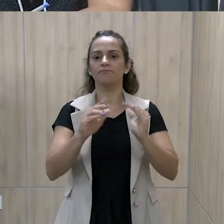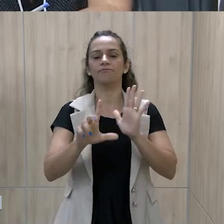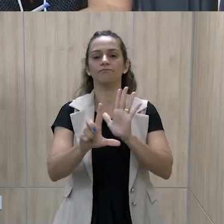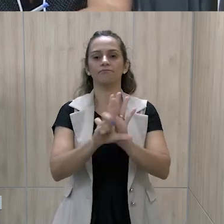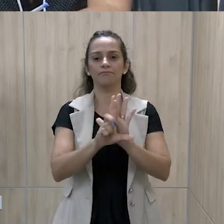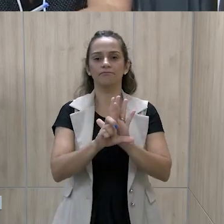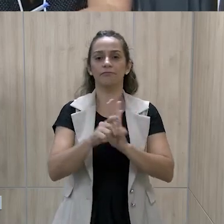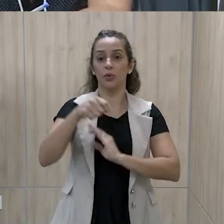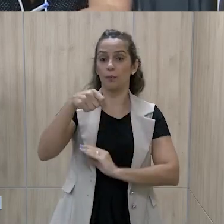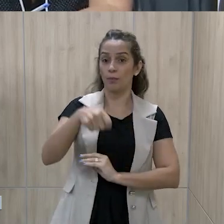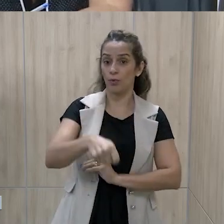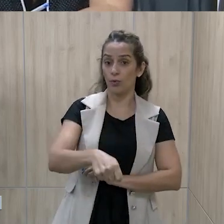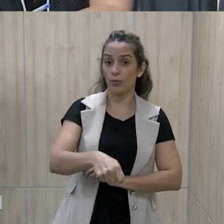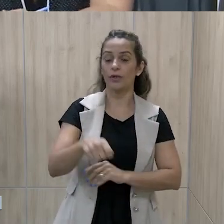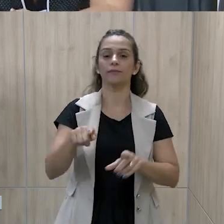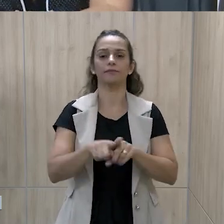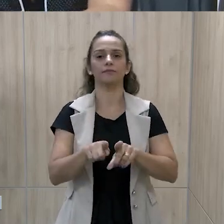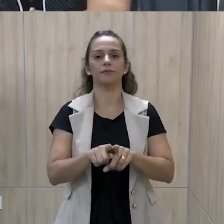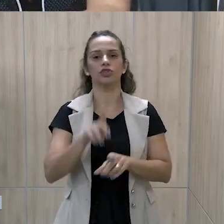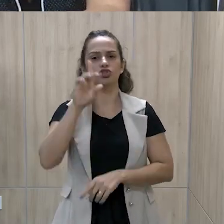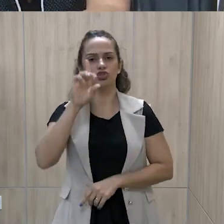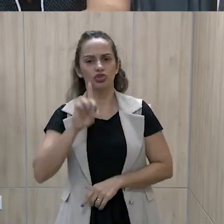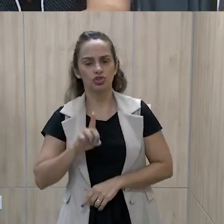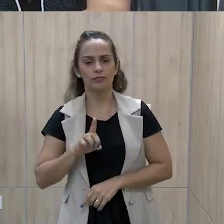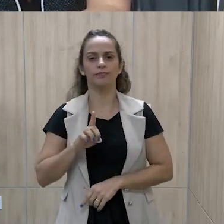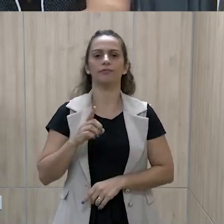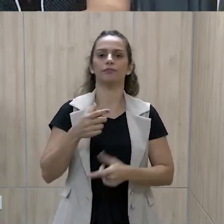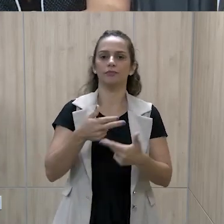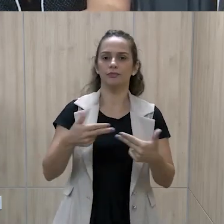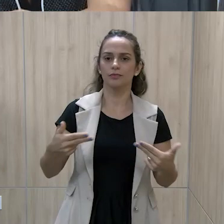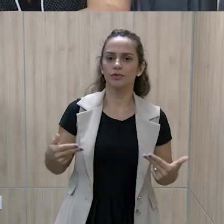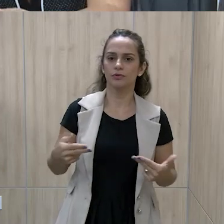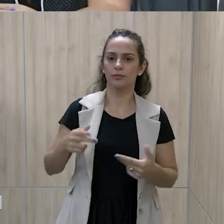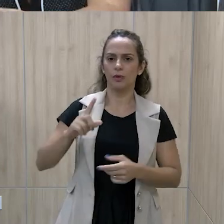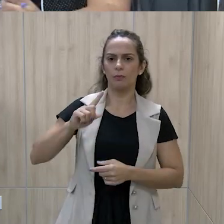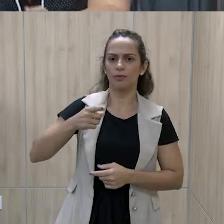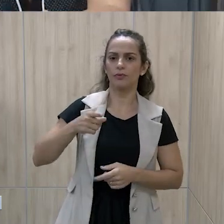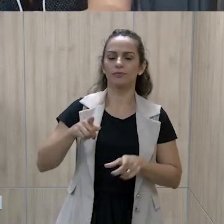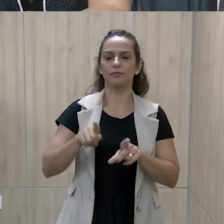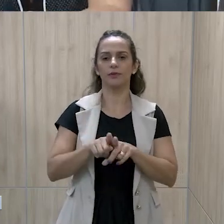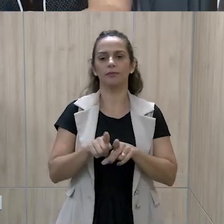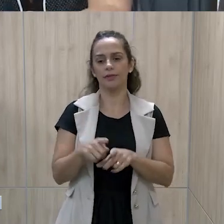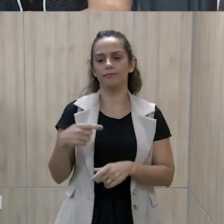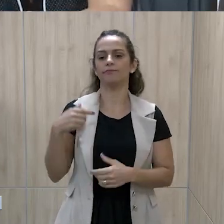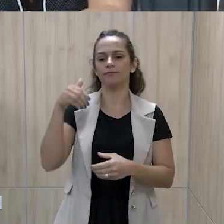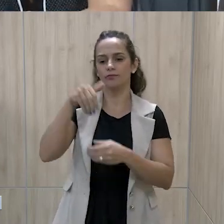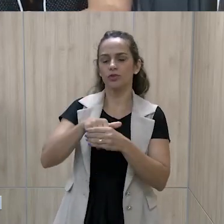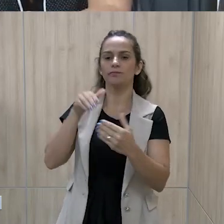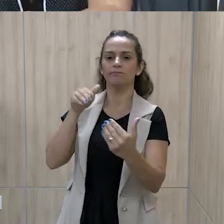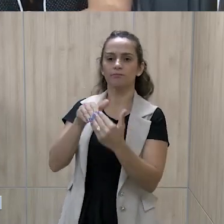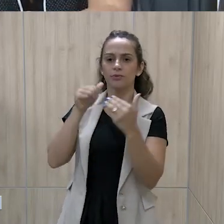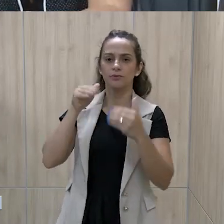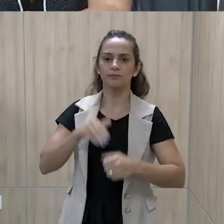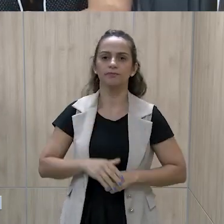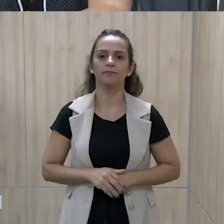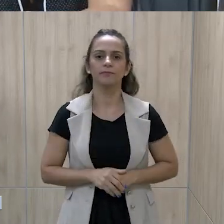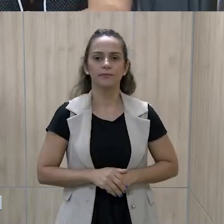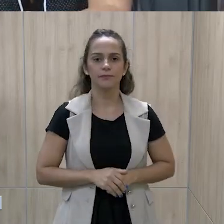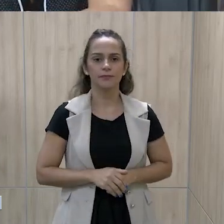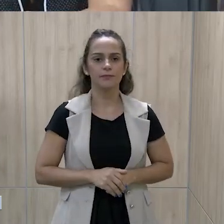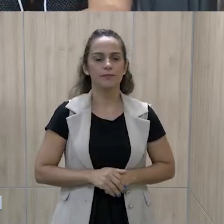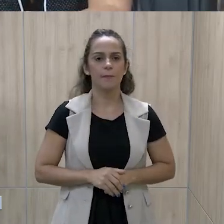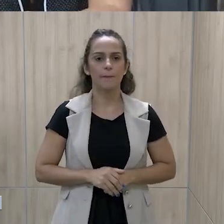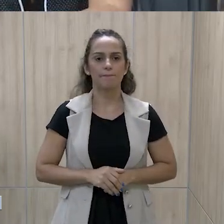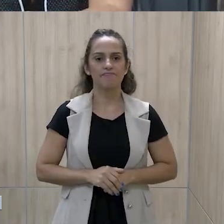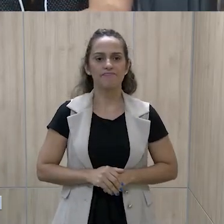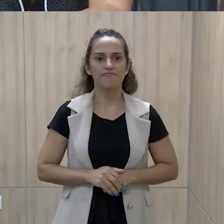um na legislação que impõe a deveres e direitos aos rondonis razão pela qual meu voto é favorável